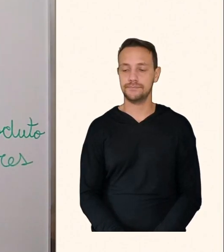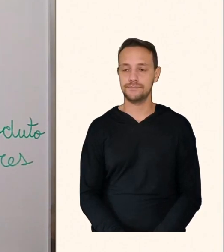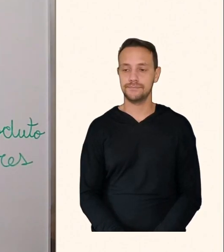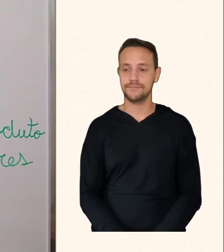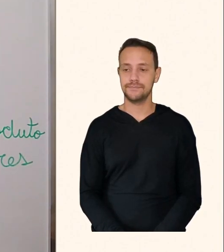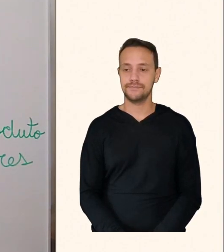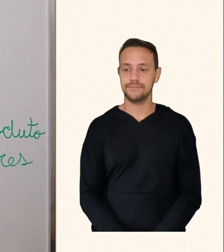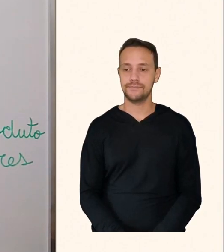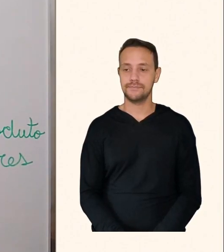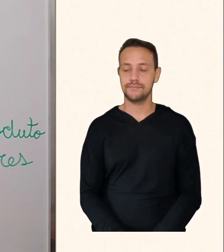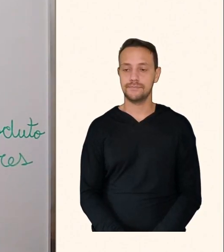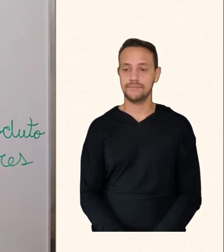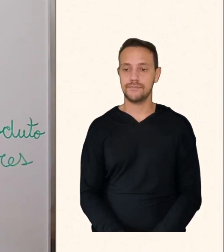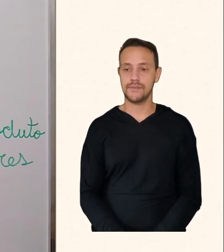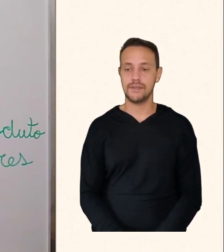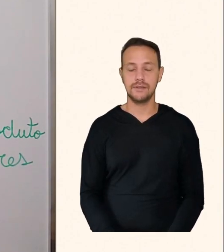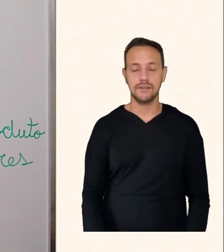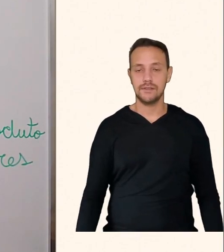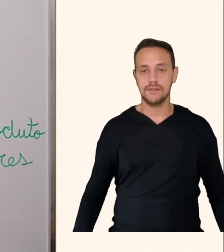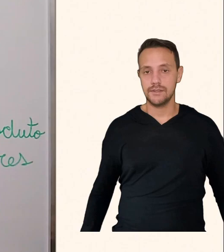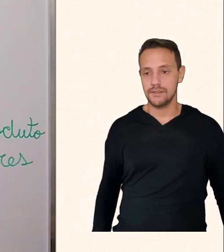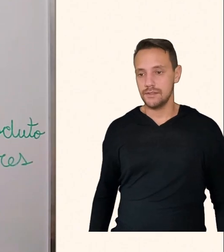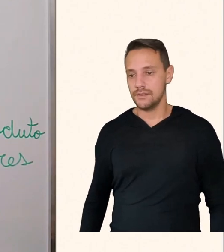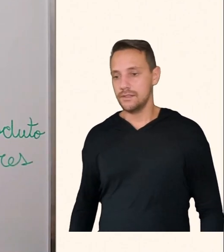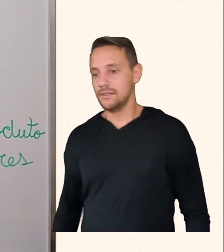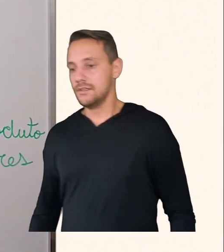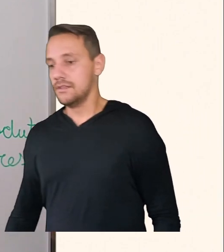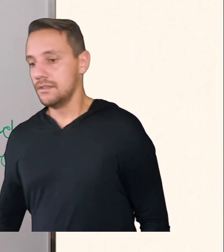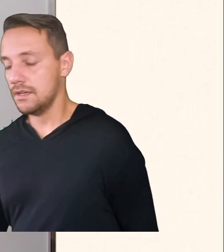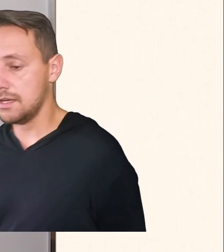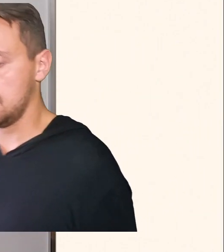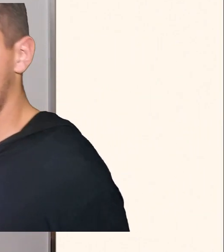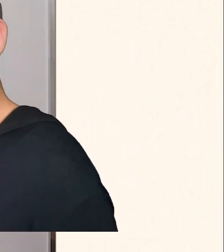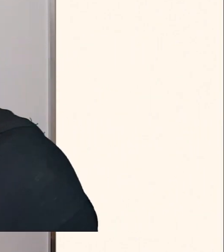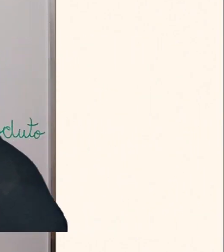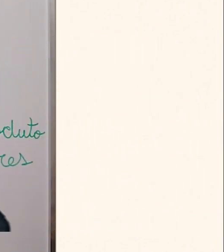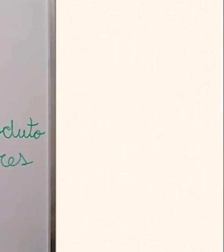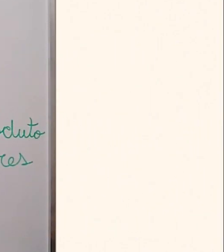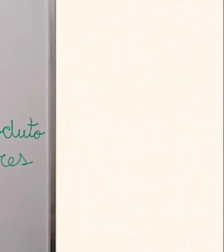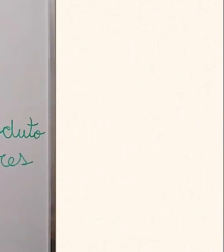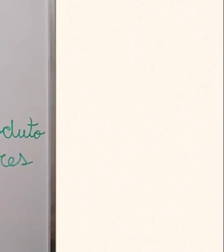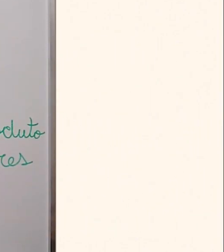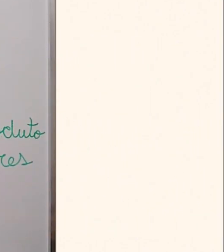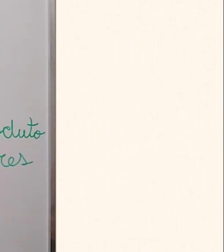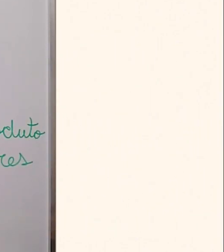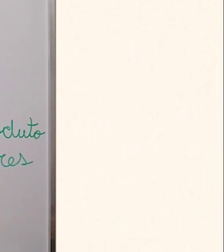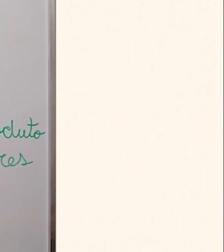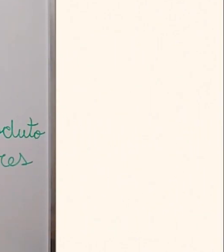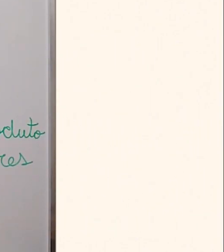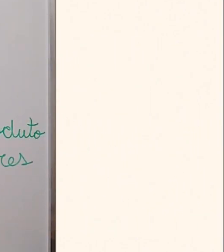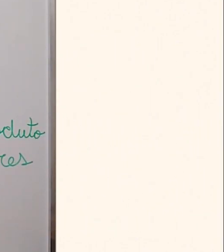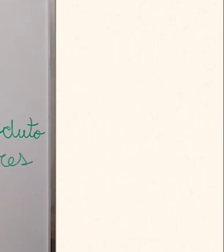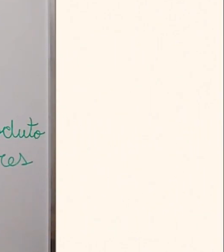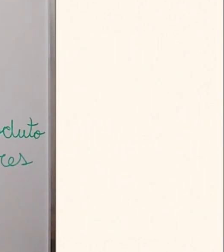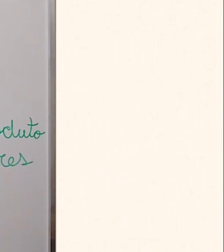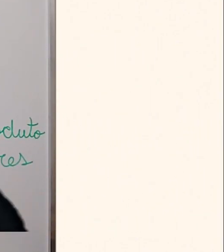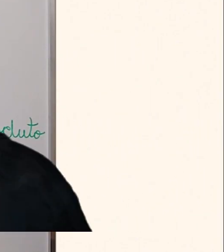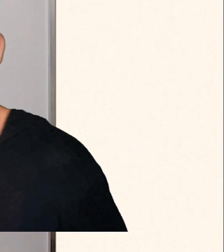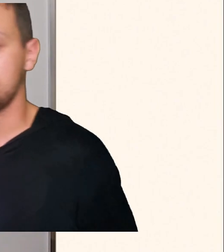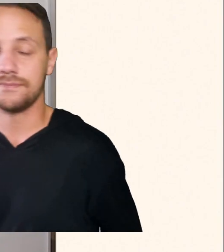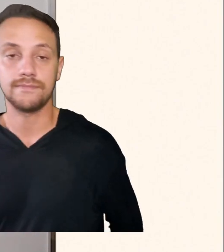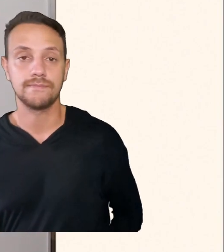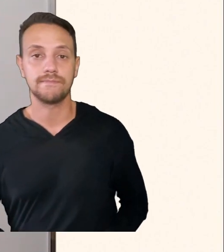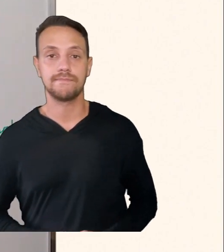Ah, lógico que você já percebeu o que eu vou fazer, né? Eu vou fazer aquela tabelinha dos módulos. Mas agora para o produto